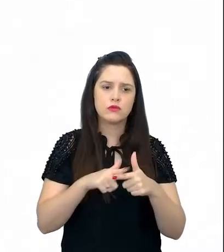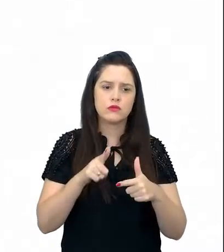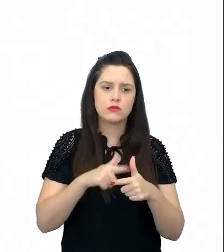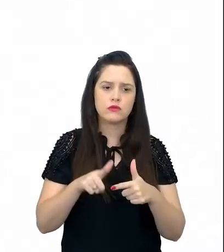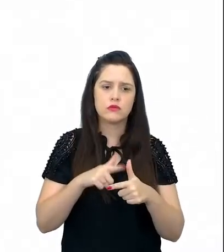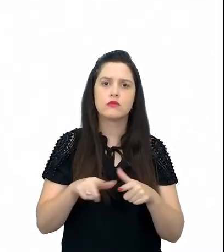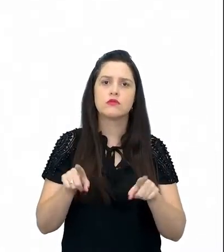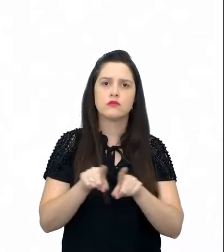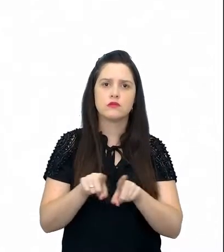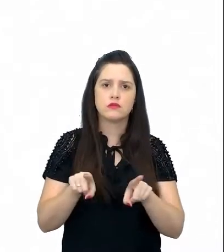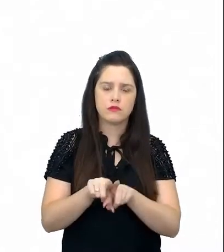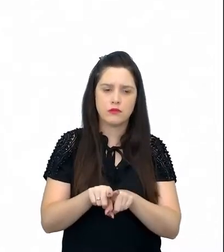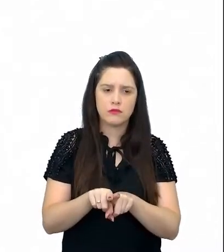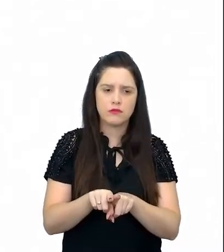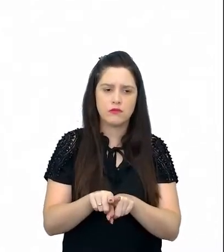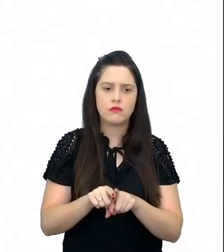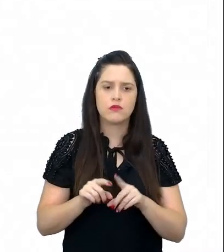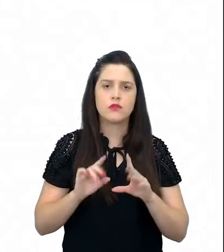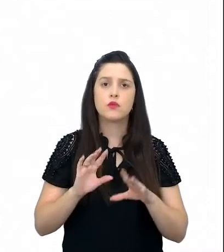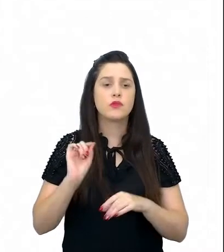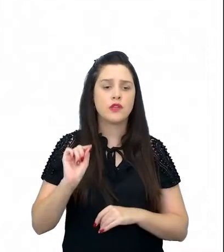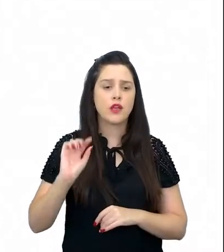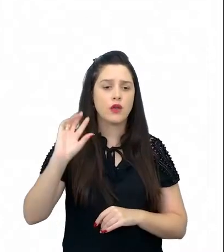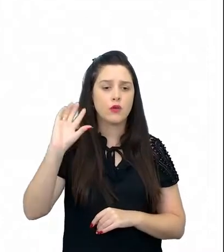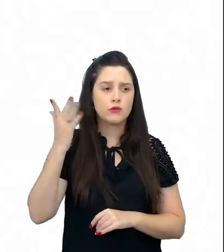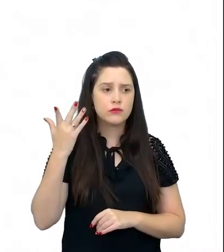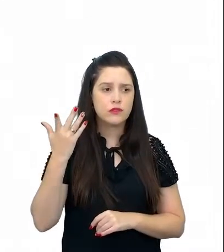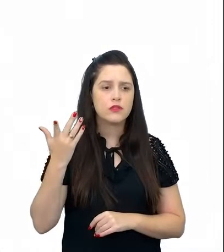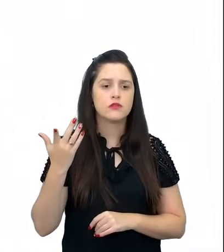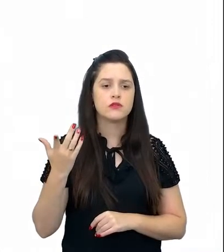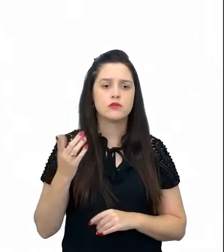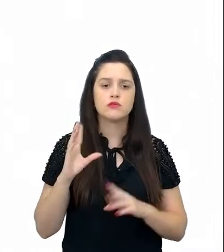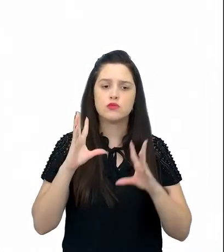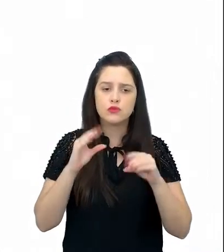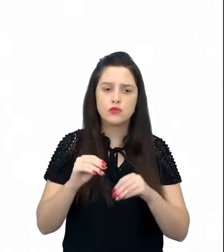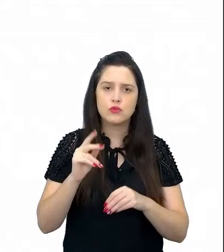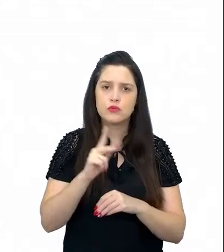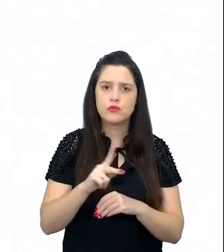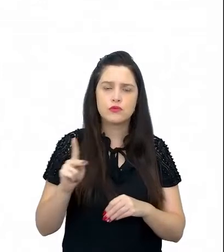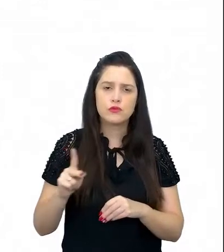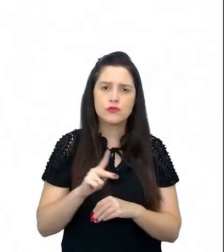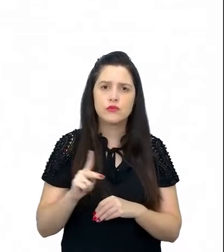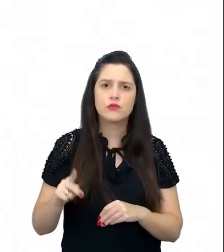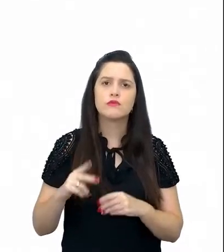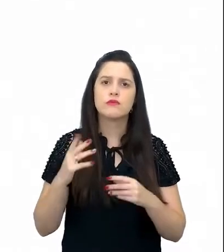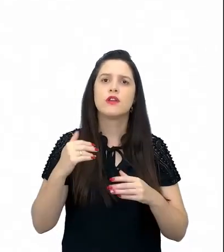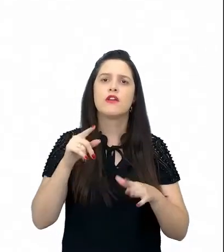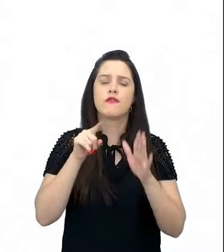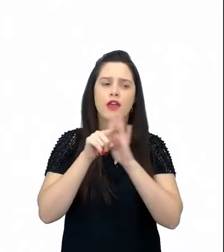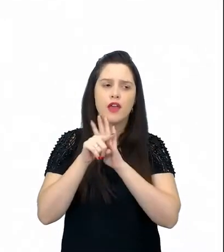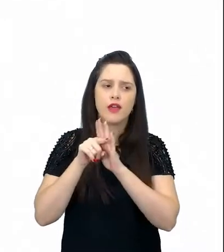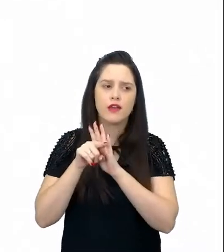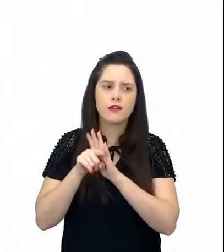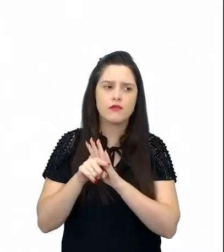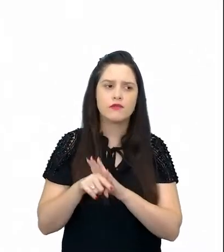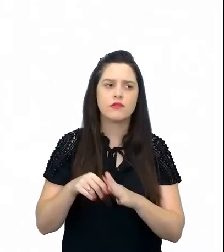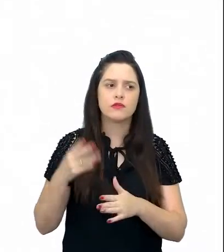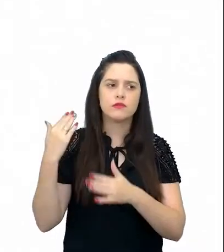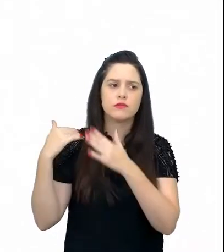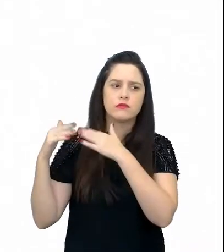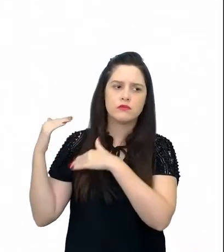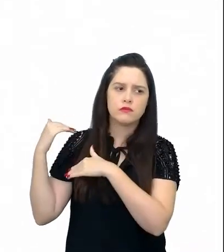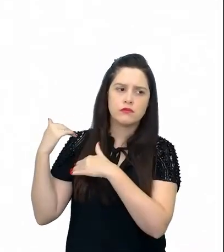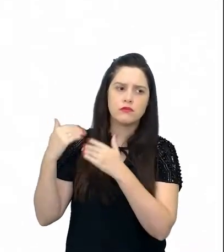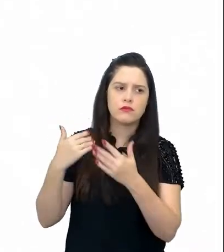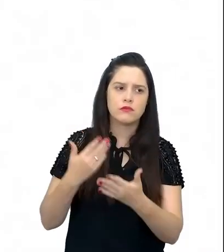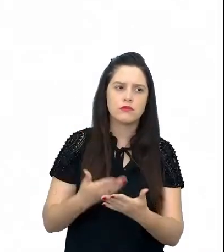feitas pelos estudantes. Então, o que acontece? Nós já temos aí o quê? O professor vai pedir, ele vai guiar, ele vai dar as questões e os alunos